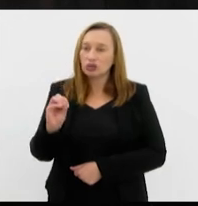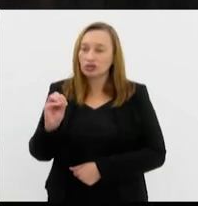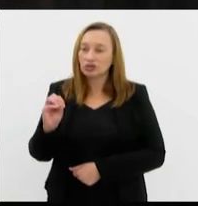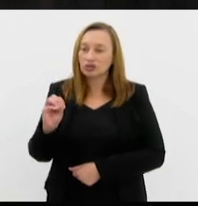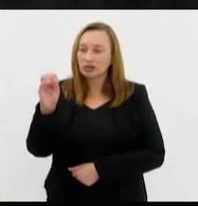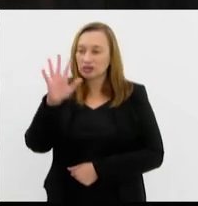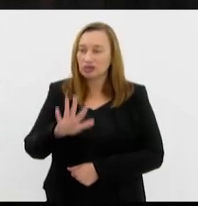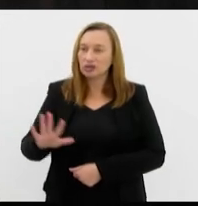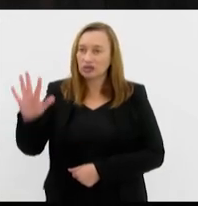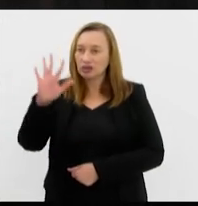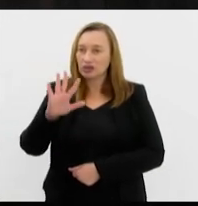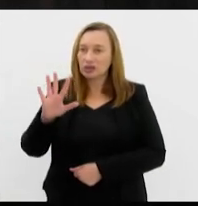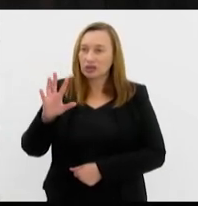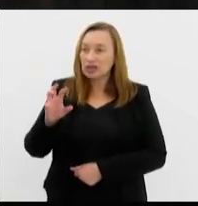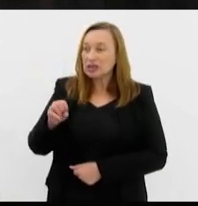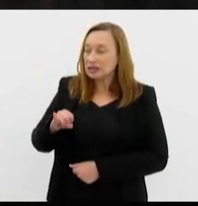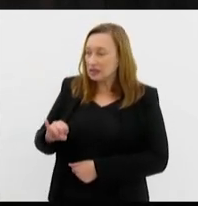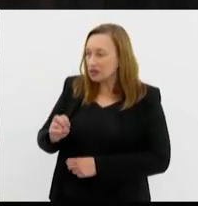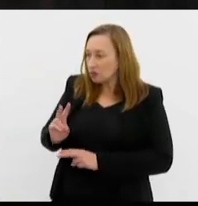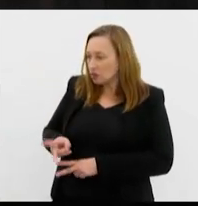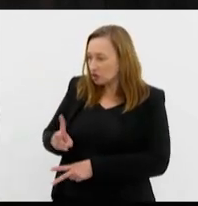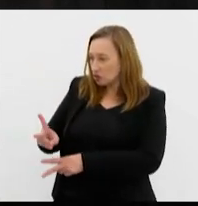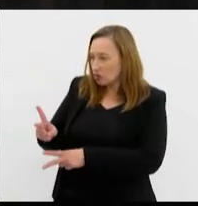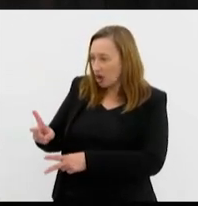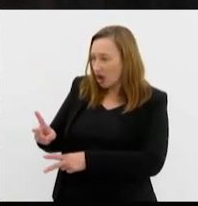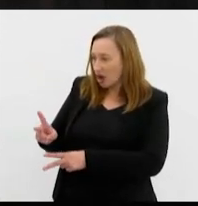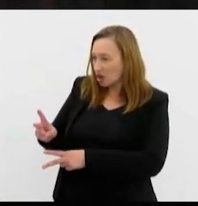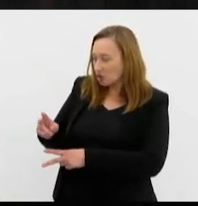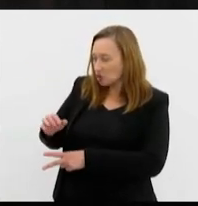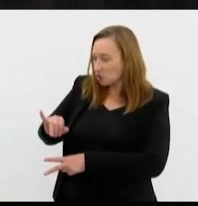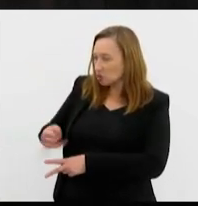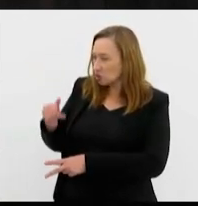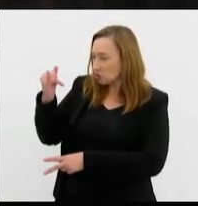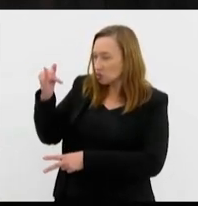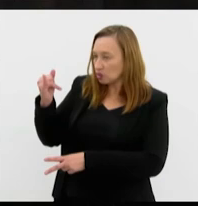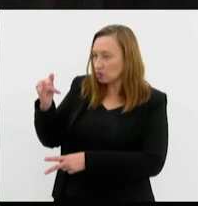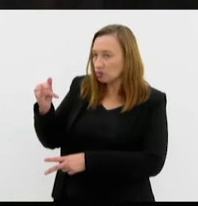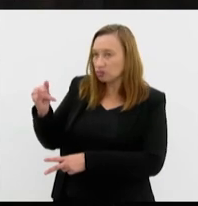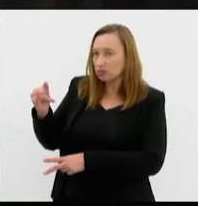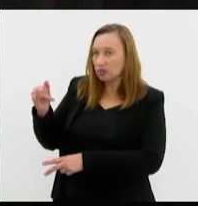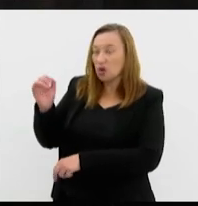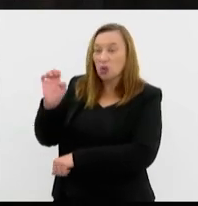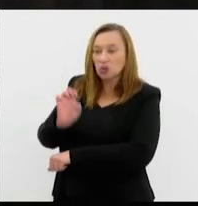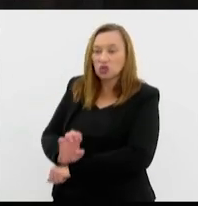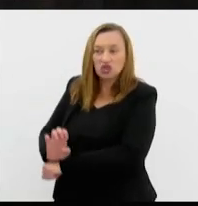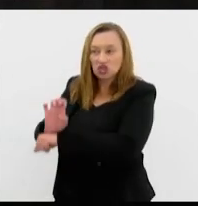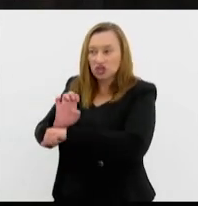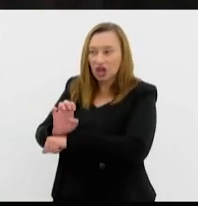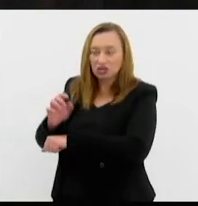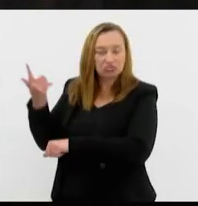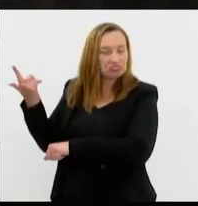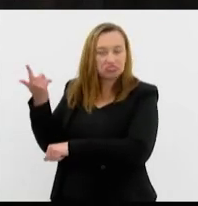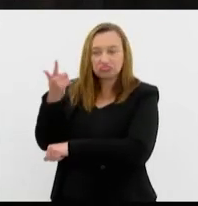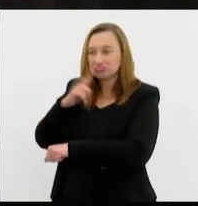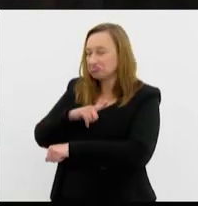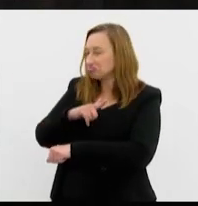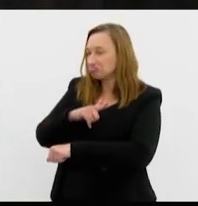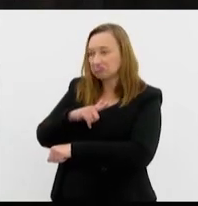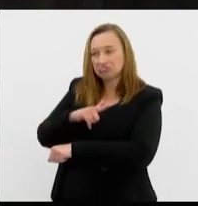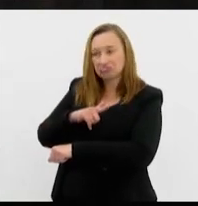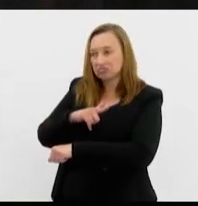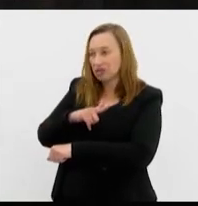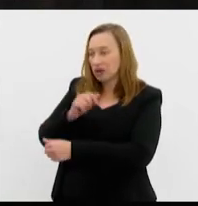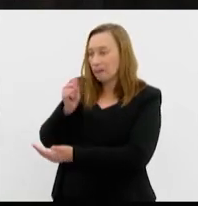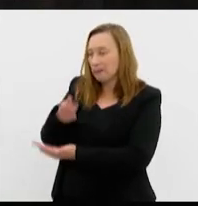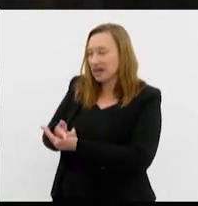estados não vão conseguir pagar a dívida com a União. E o Tesouro Nacional